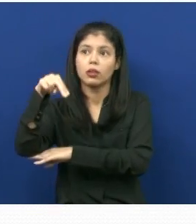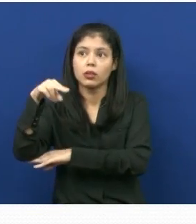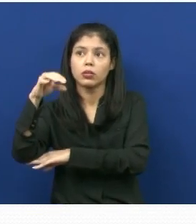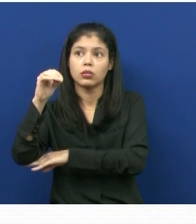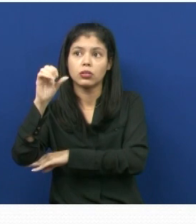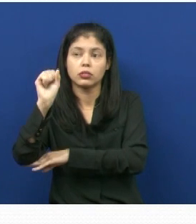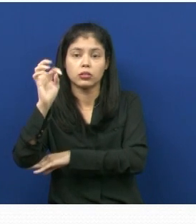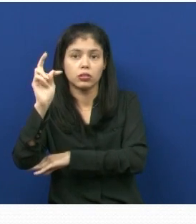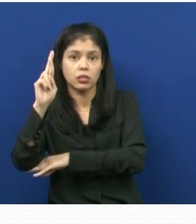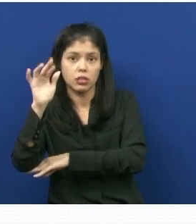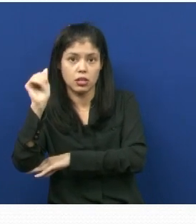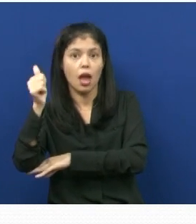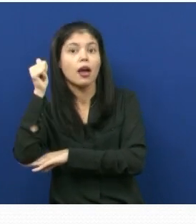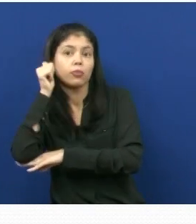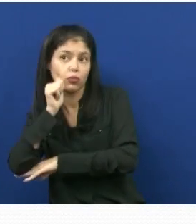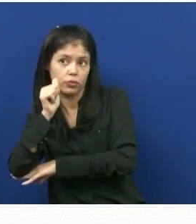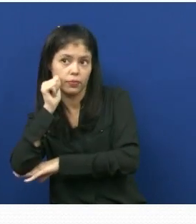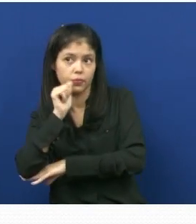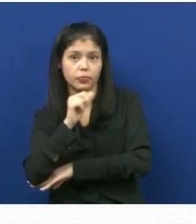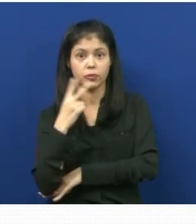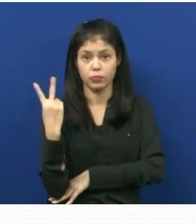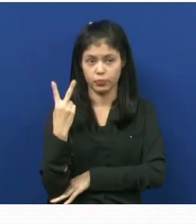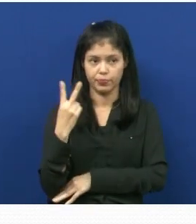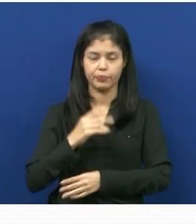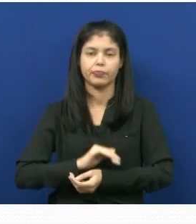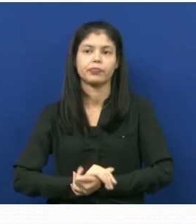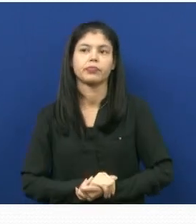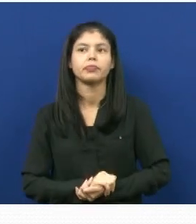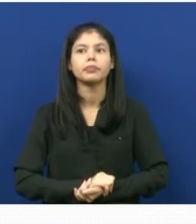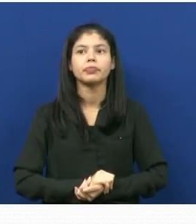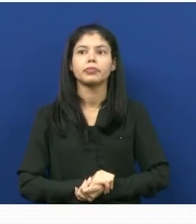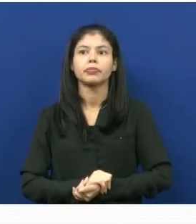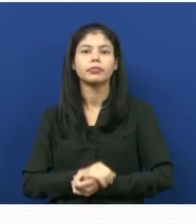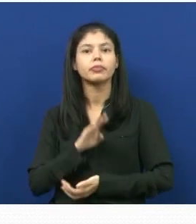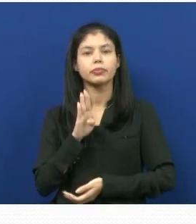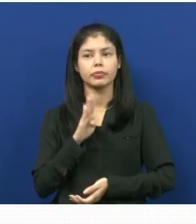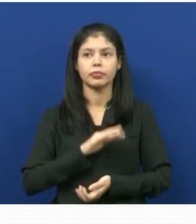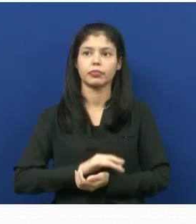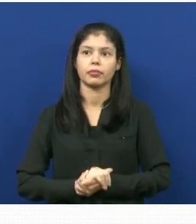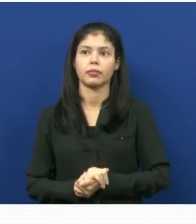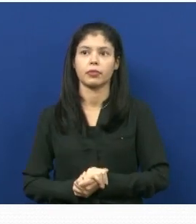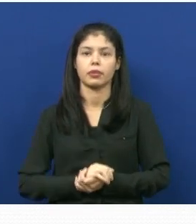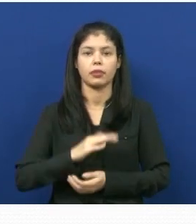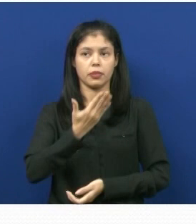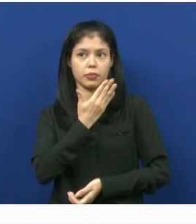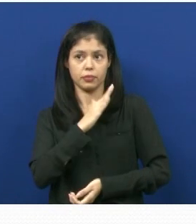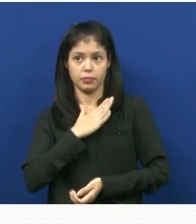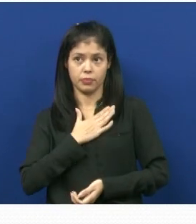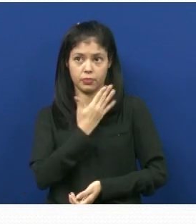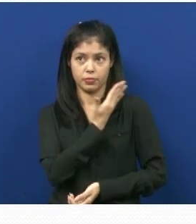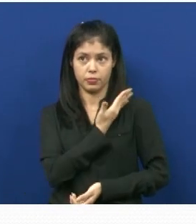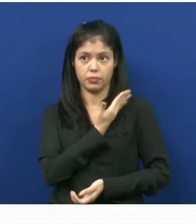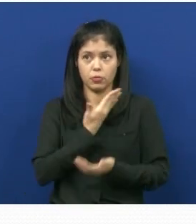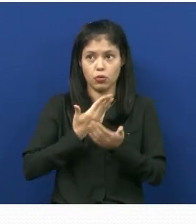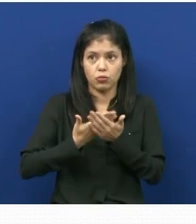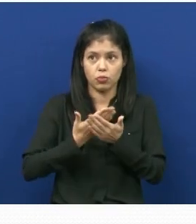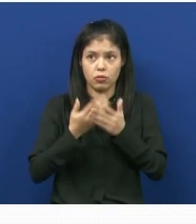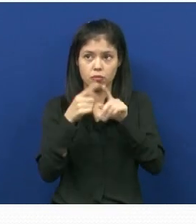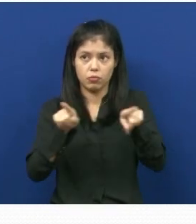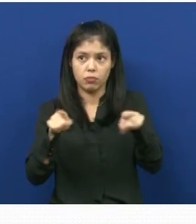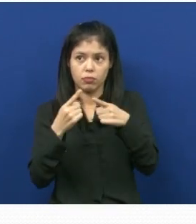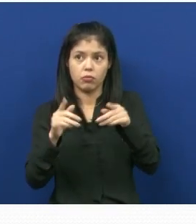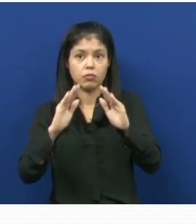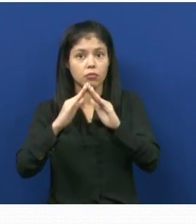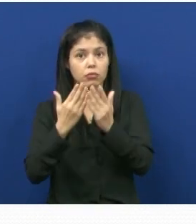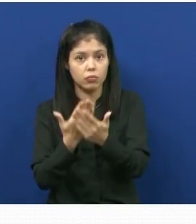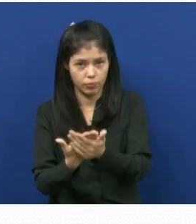feminino. Nosotros ou nosotras tomamos helado. Letra B. Mi amigo estudia música en la